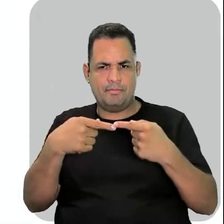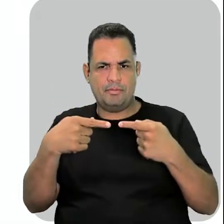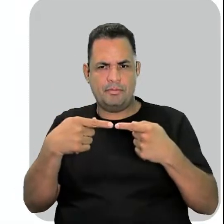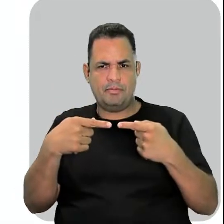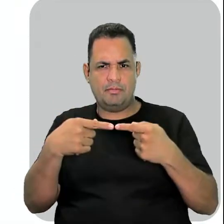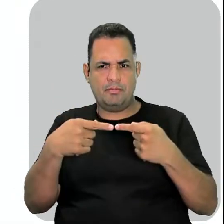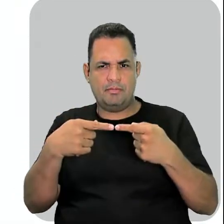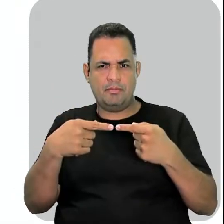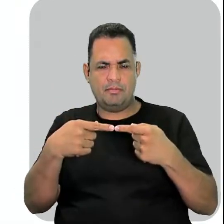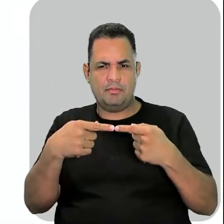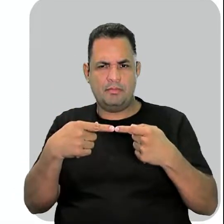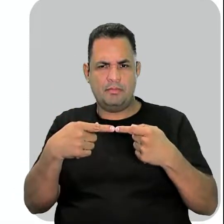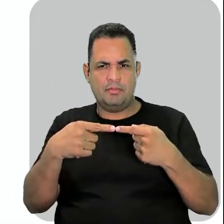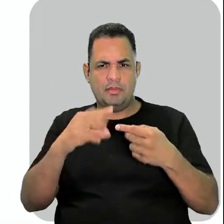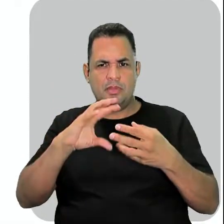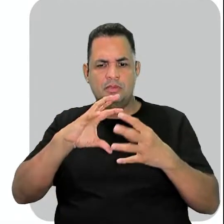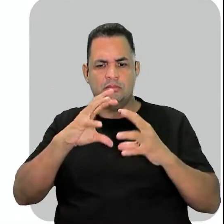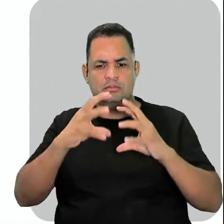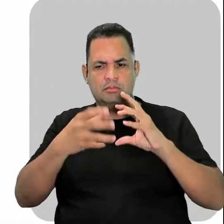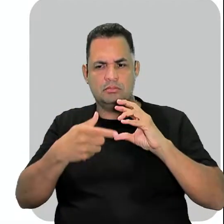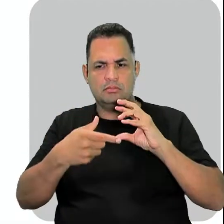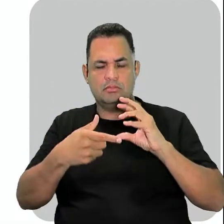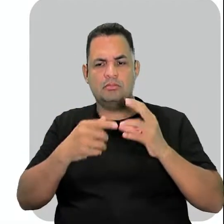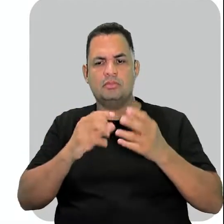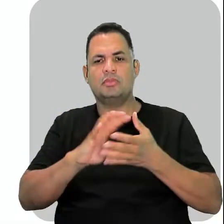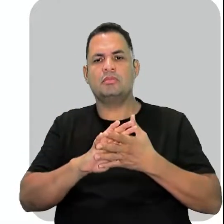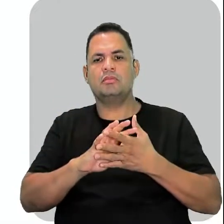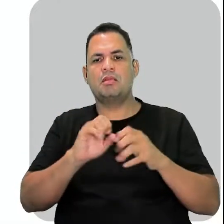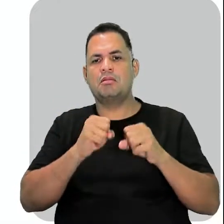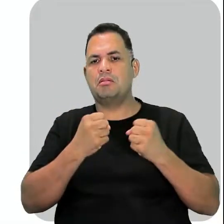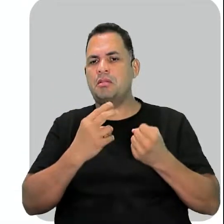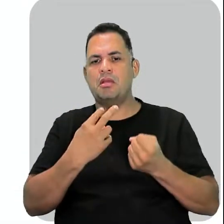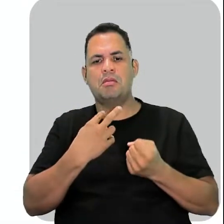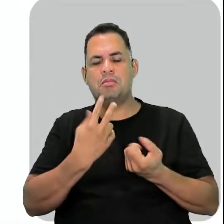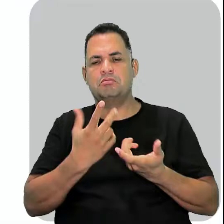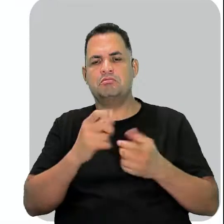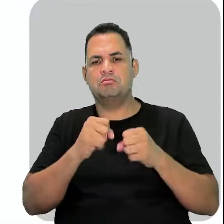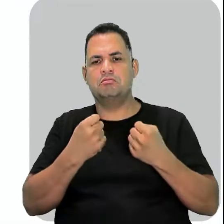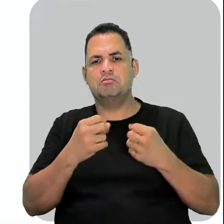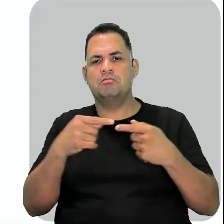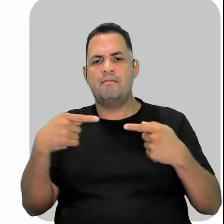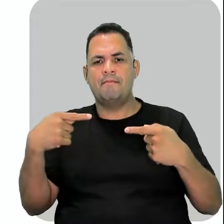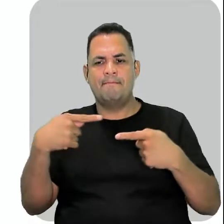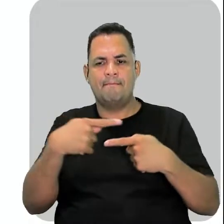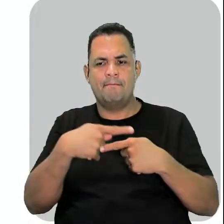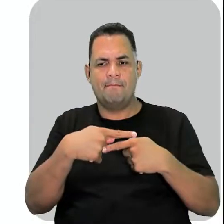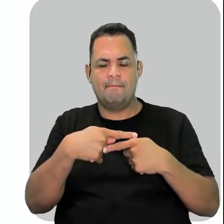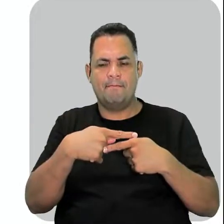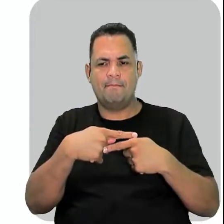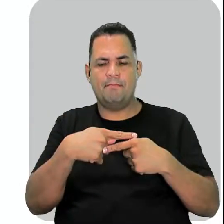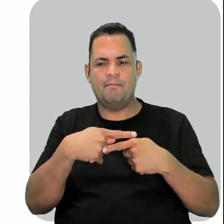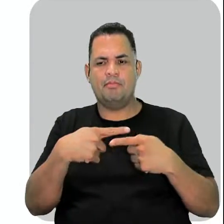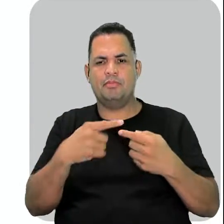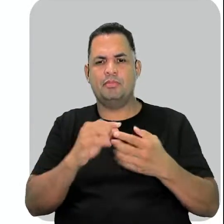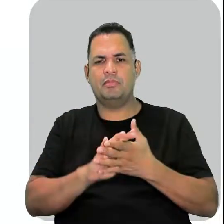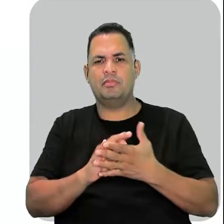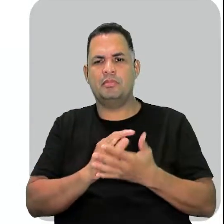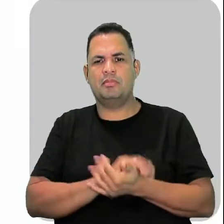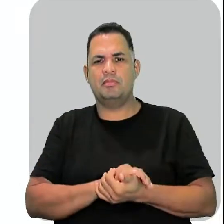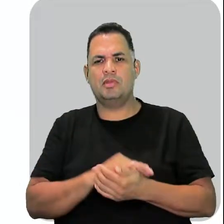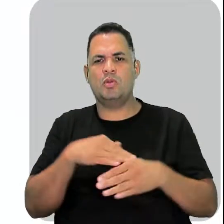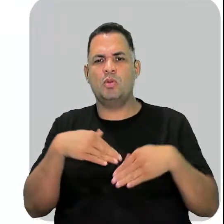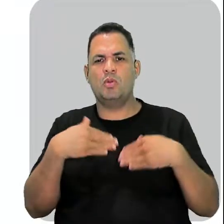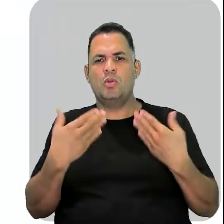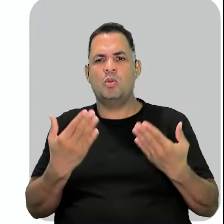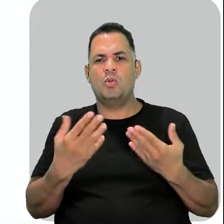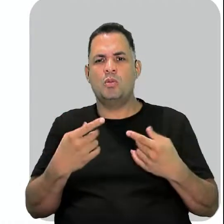à outra. Você consegue girar, não consegue? Sem quebrar o prego? Você gira ali, tem um prego no meio, e você consegue fazer o giro. Mas se